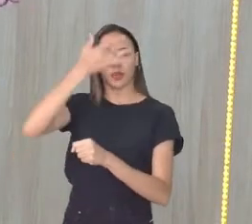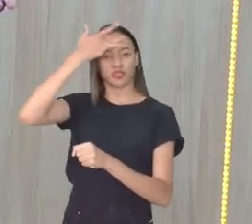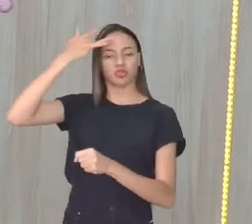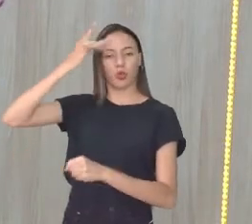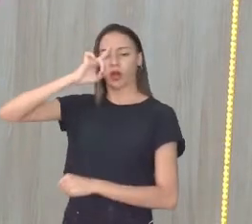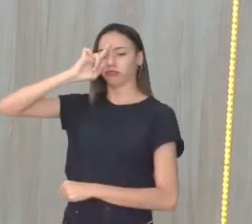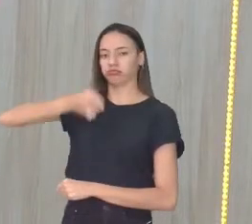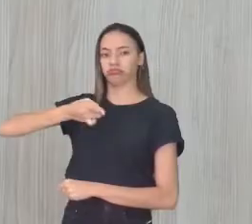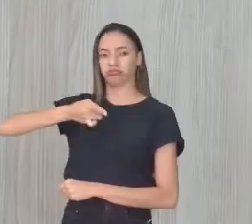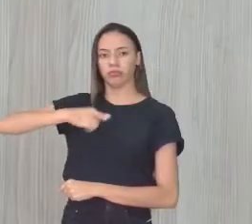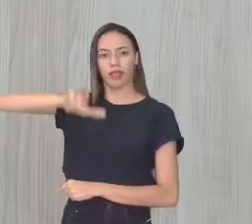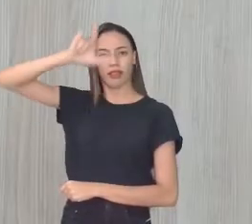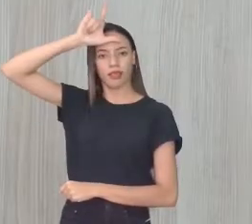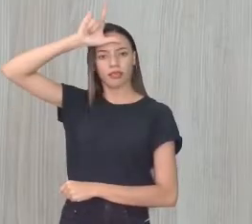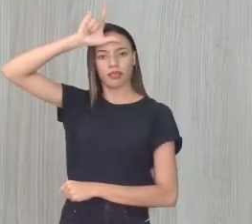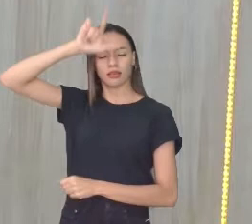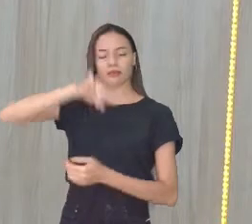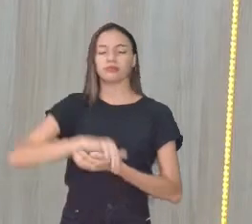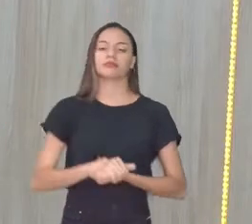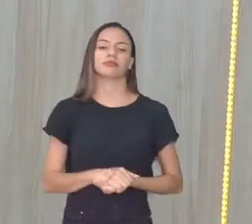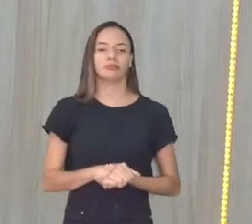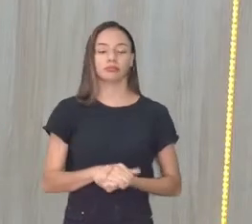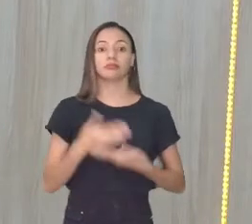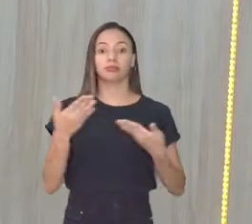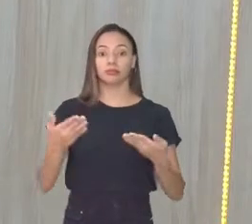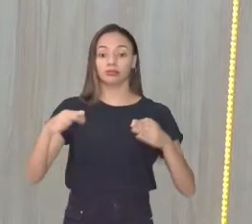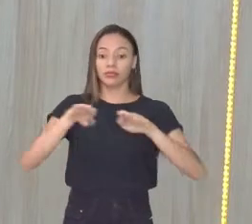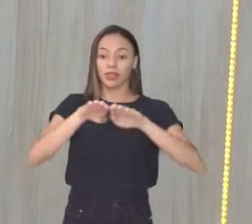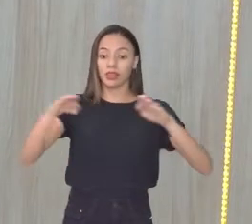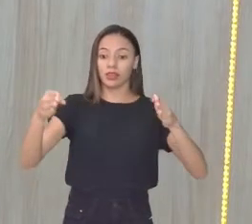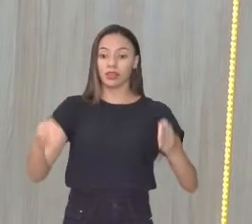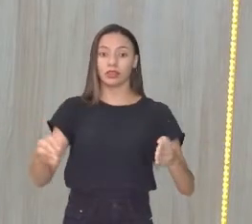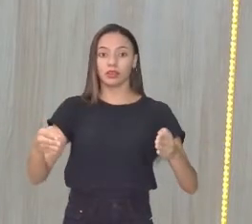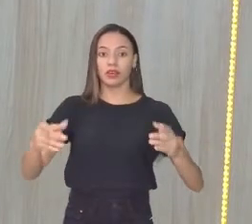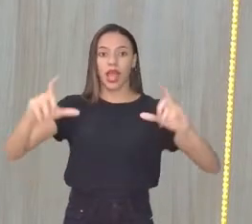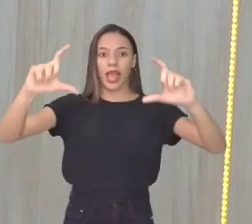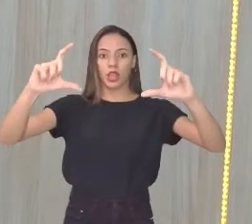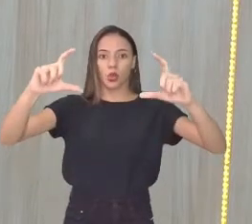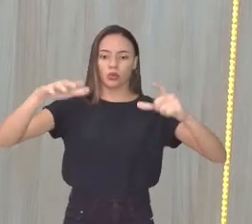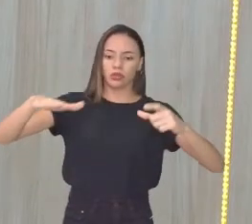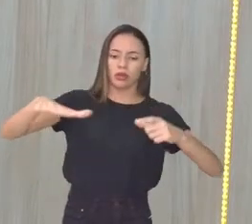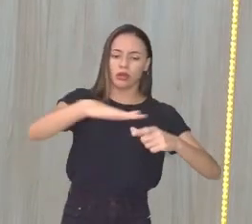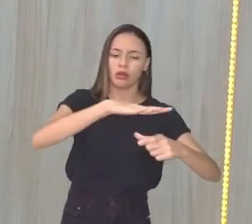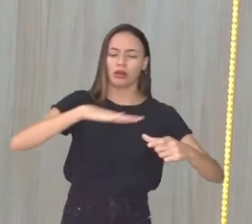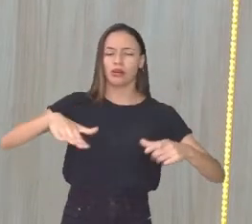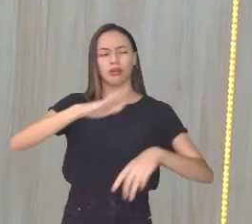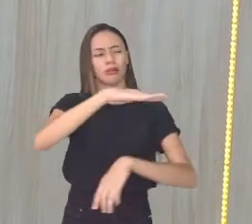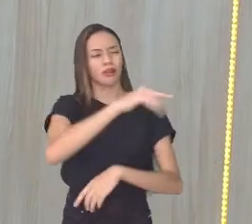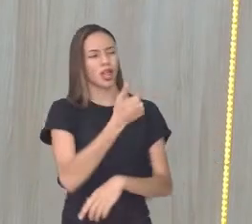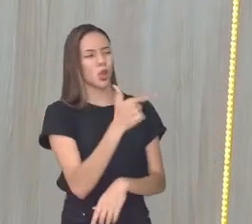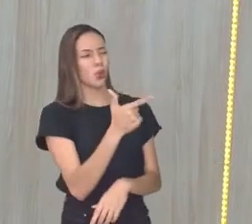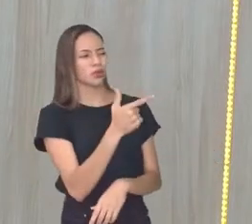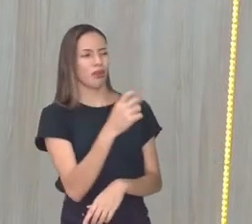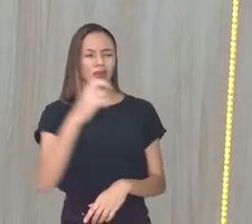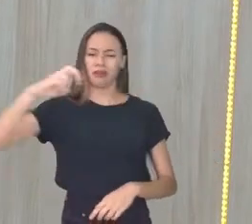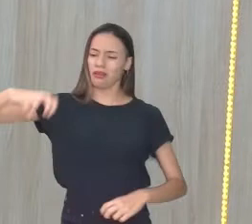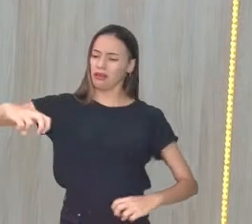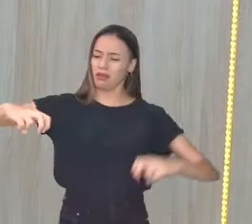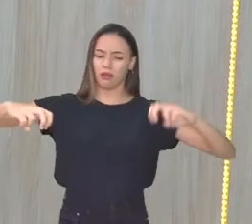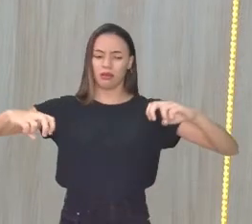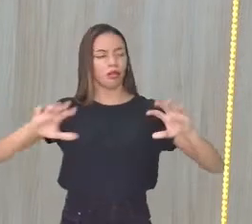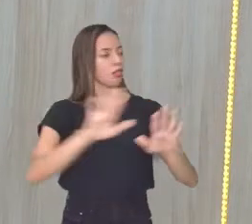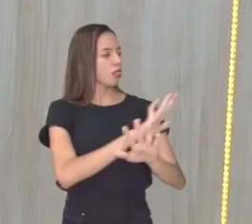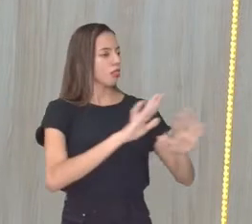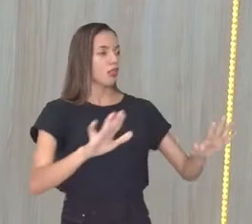Da liderança. Da né? liderança. Quando ele coloca uma mesa redonda, Ele disse, mas não tem não. Aí geralmente cada um vai sentar